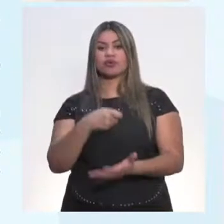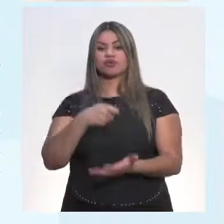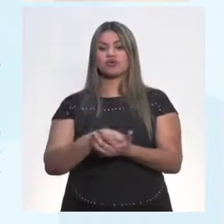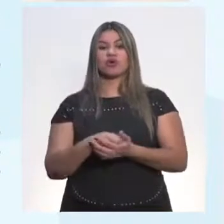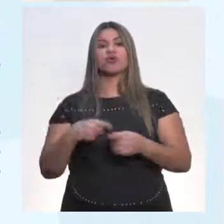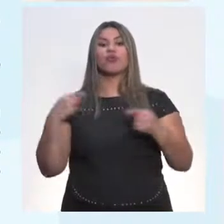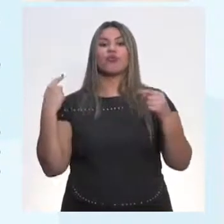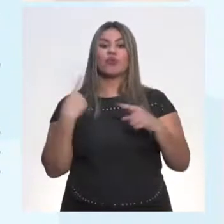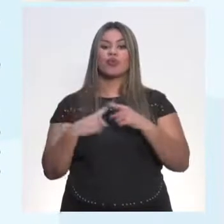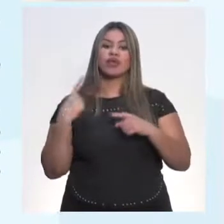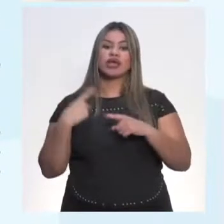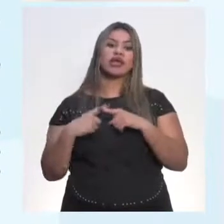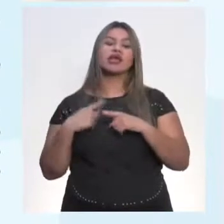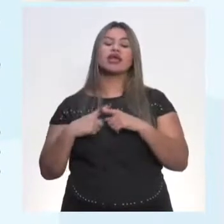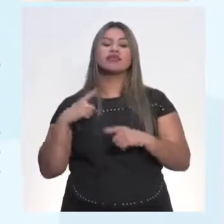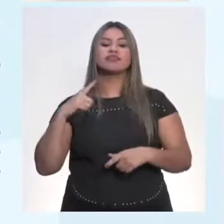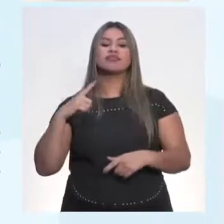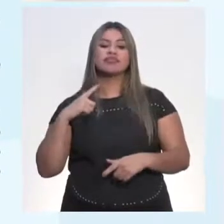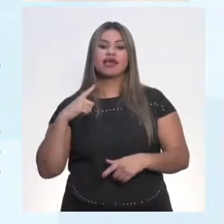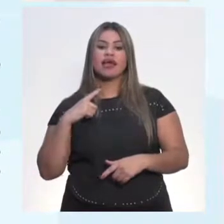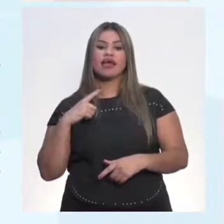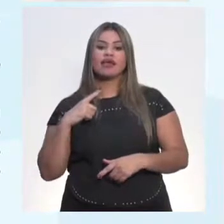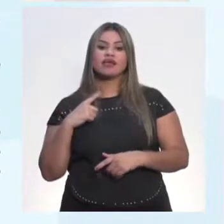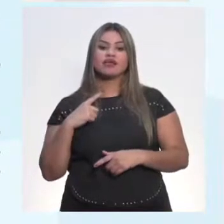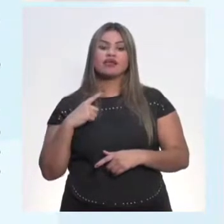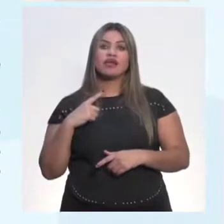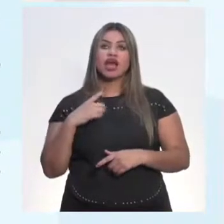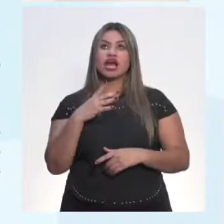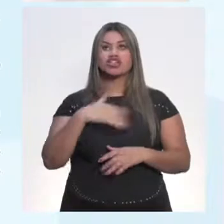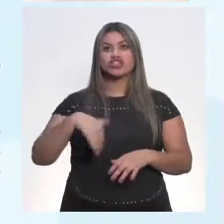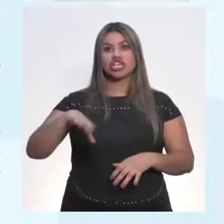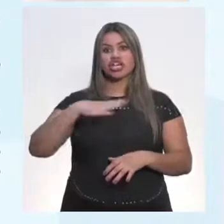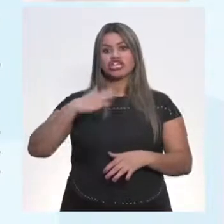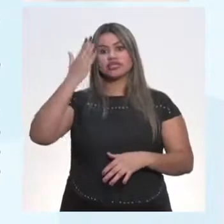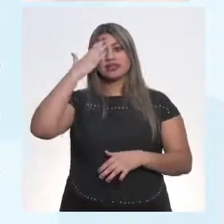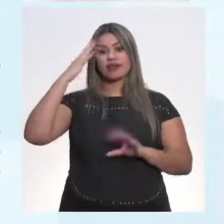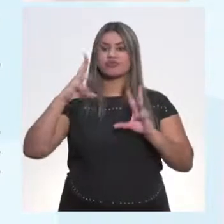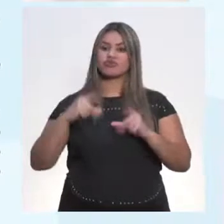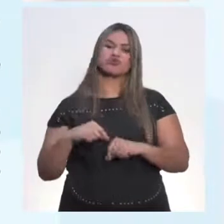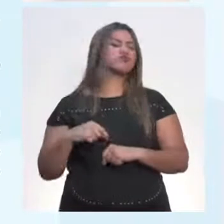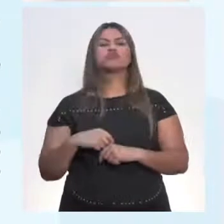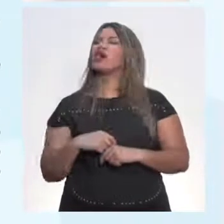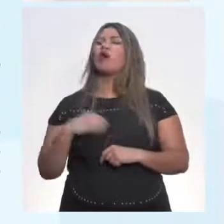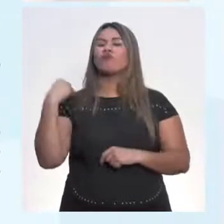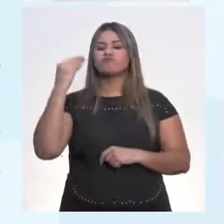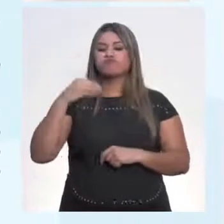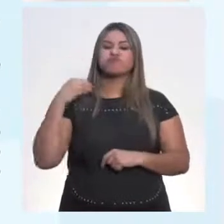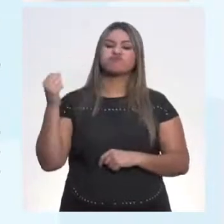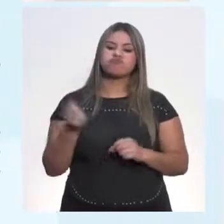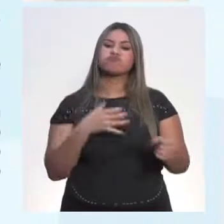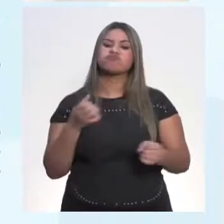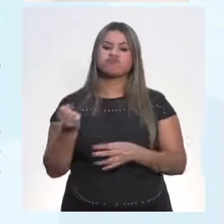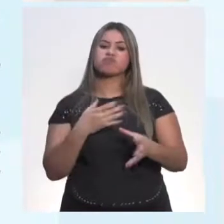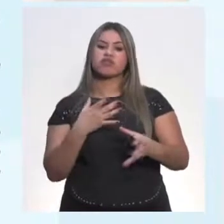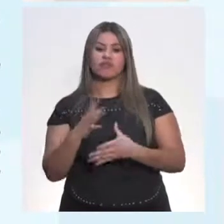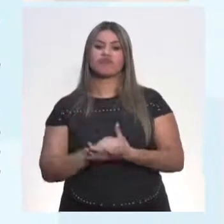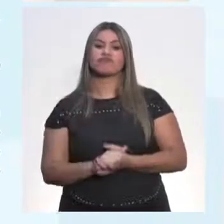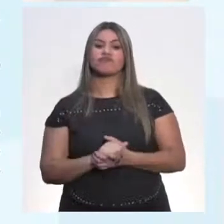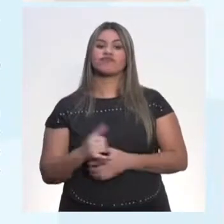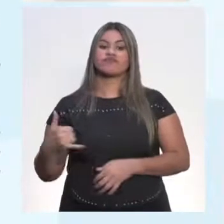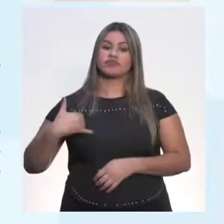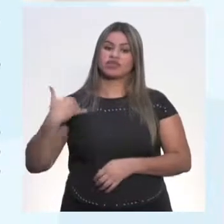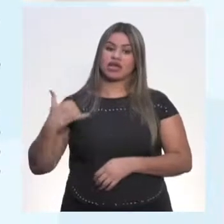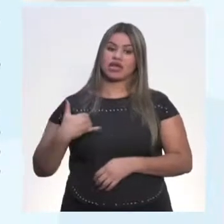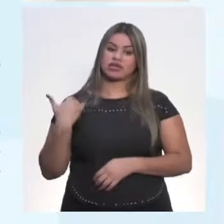a participação Ela não ela nós Não nascemos aprendendo nós vamos aprendendo a cada nova experiência dos 16 e